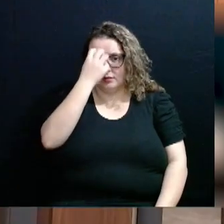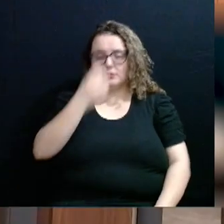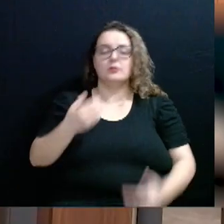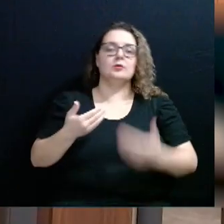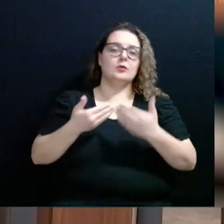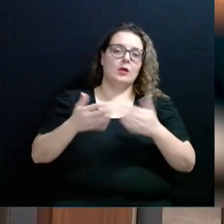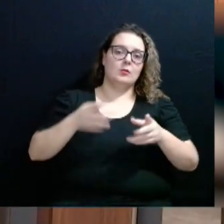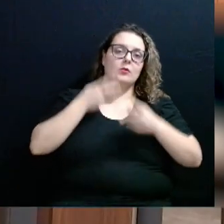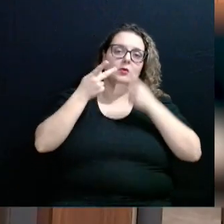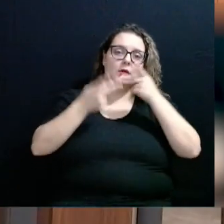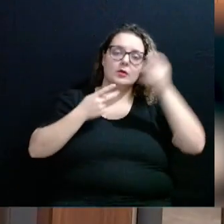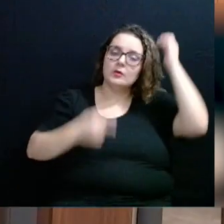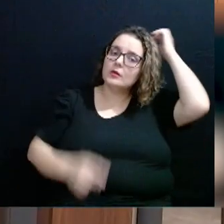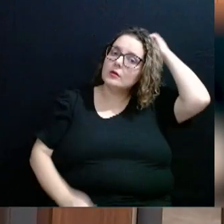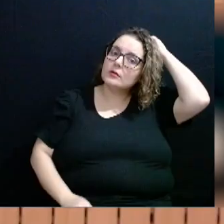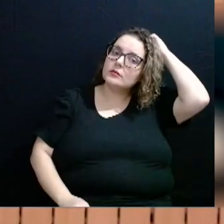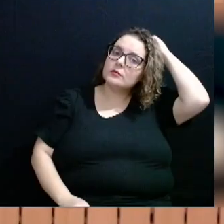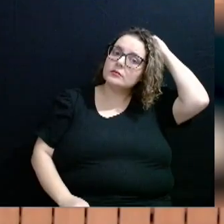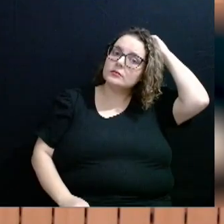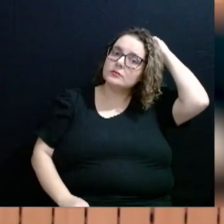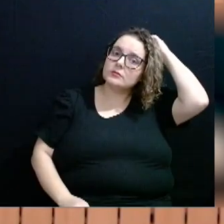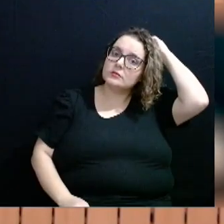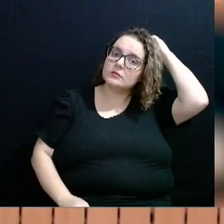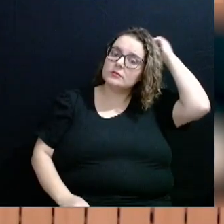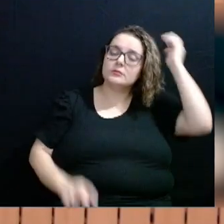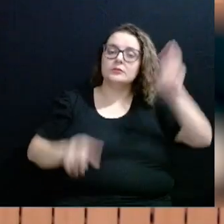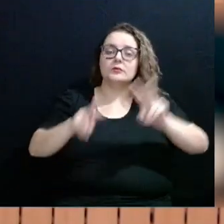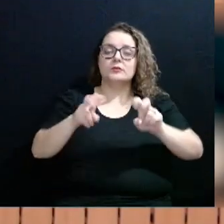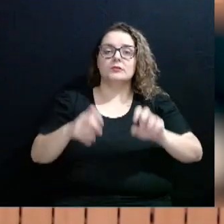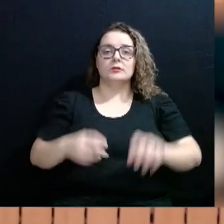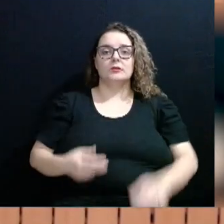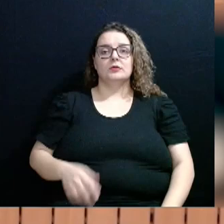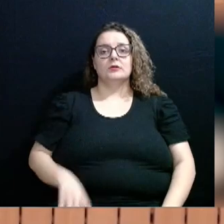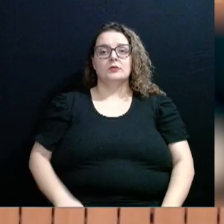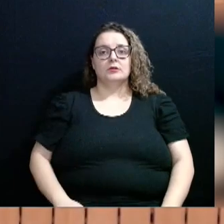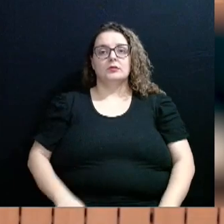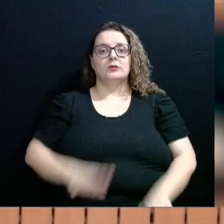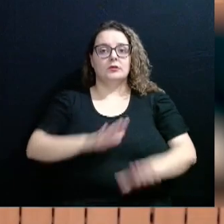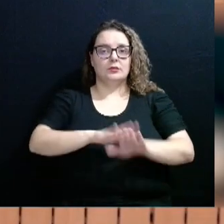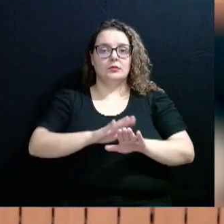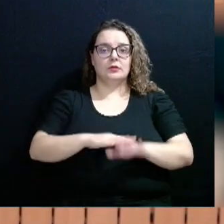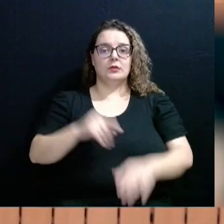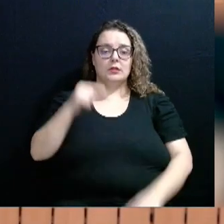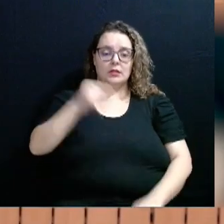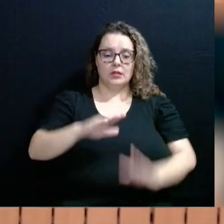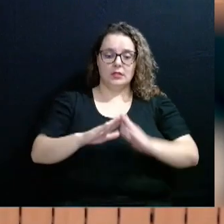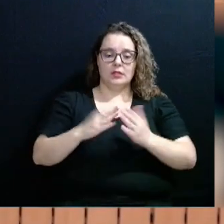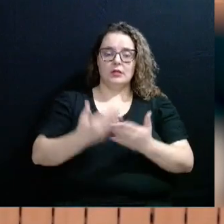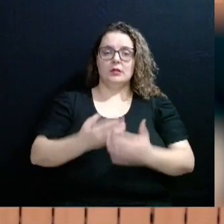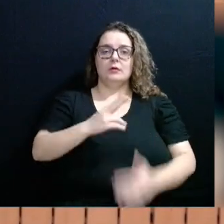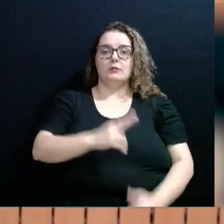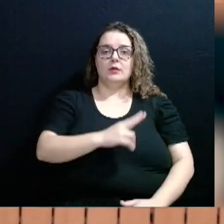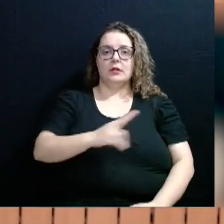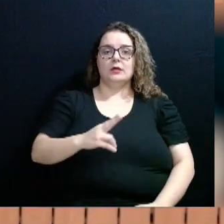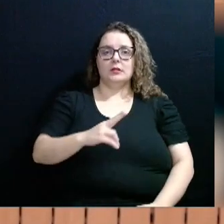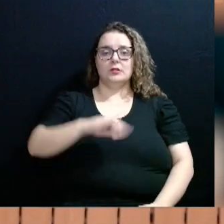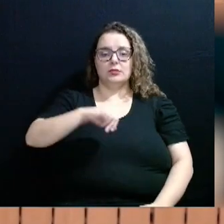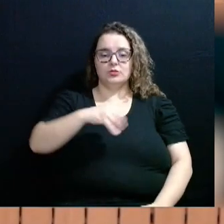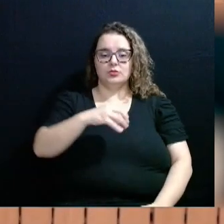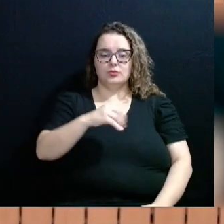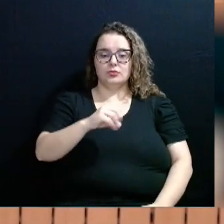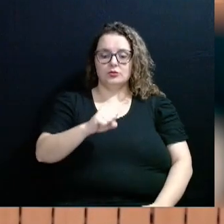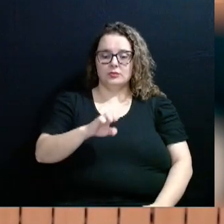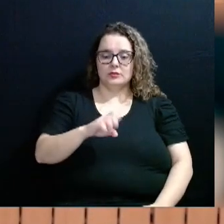sobre o tema da atividade. Lá na escola Padre José dos Santos, a gente teve a oportunidade de